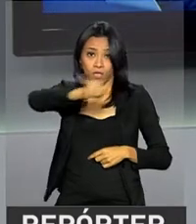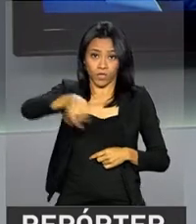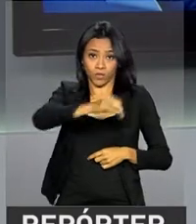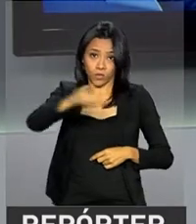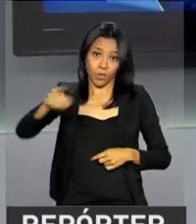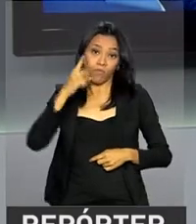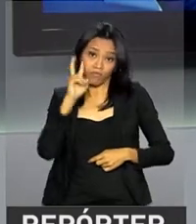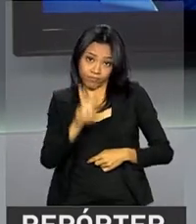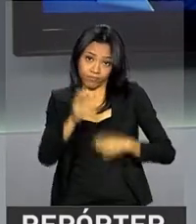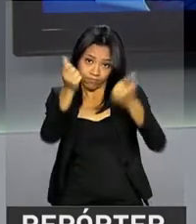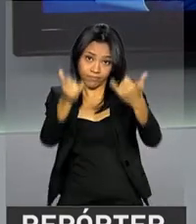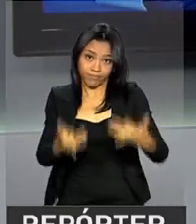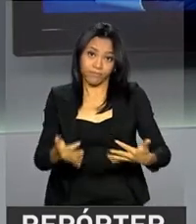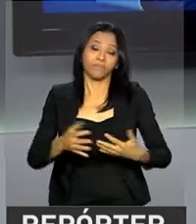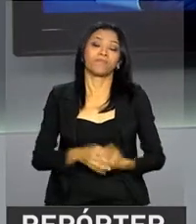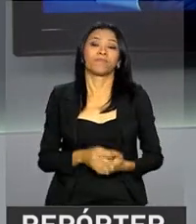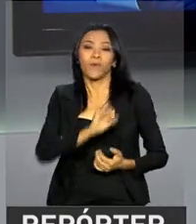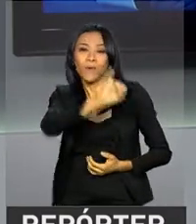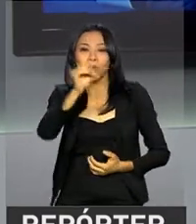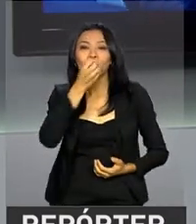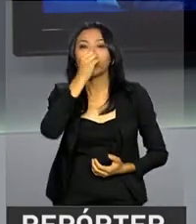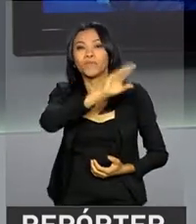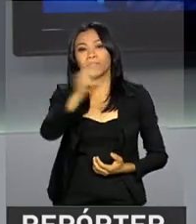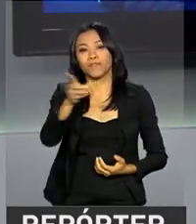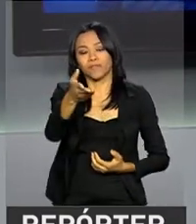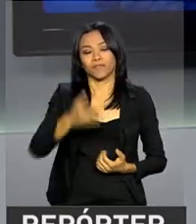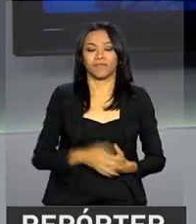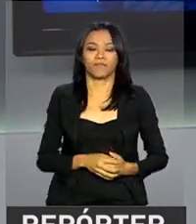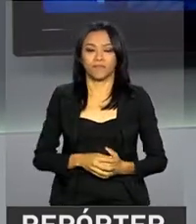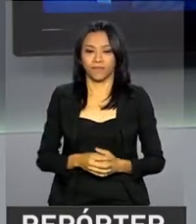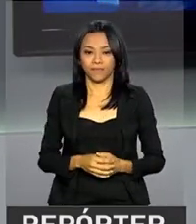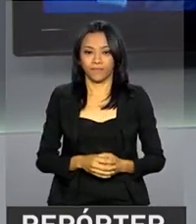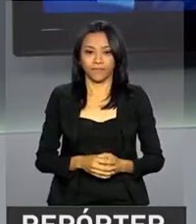Neto acompanha. Olá, João Pedro, bom dia.